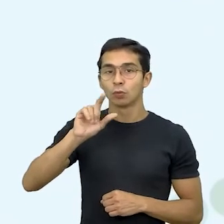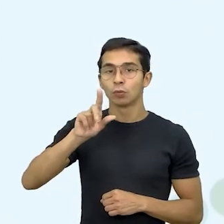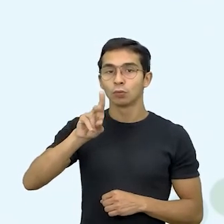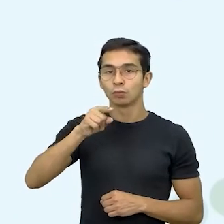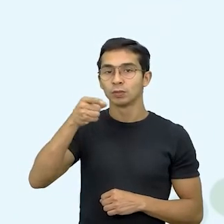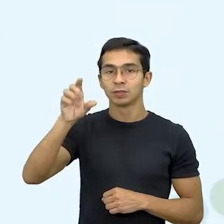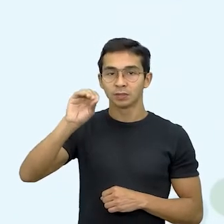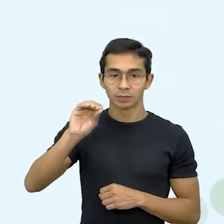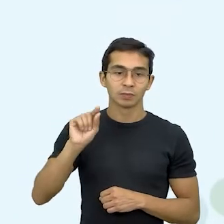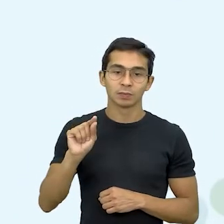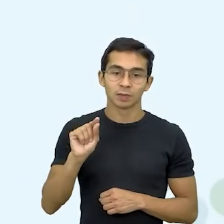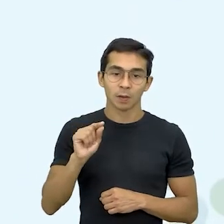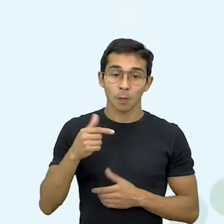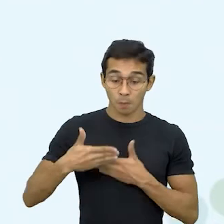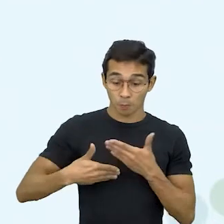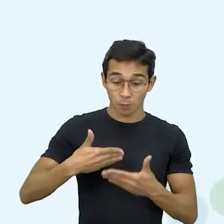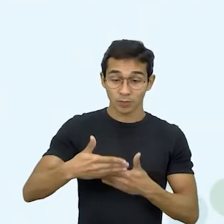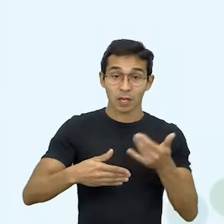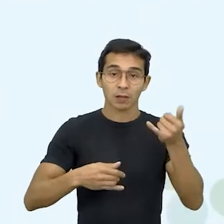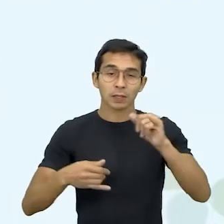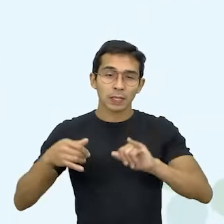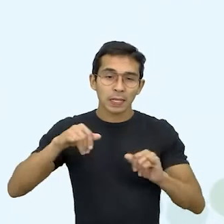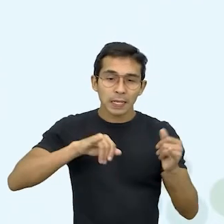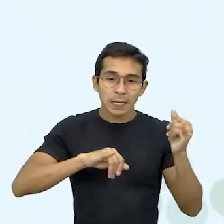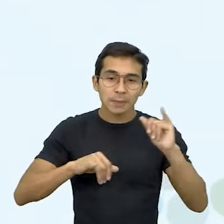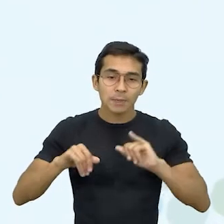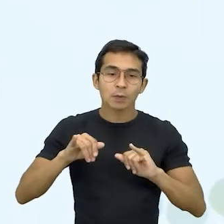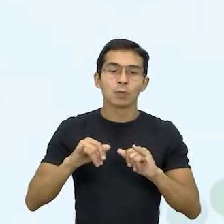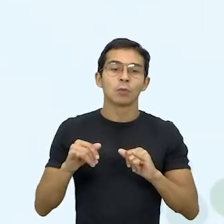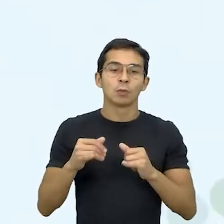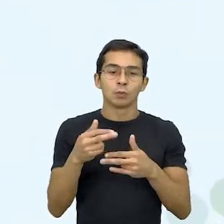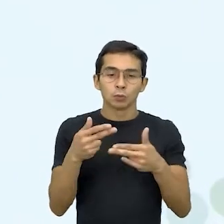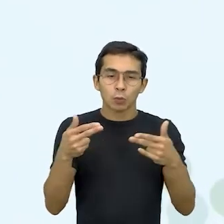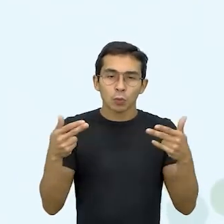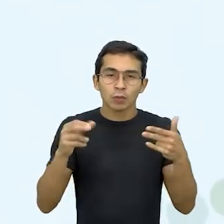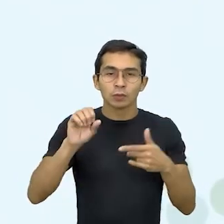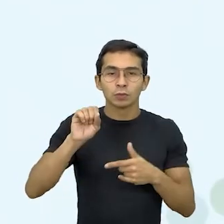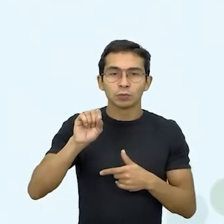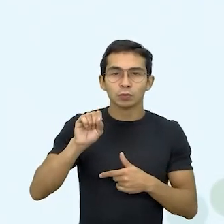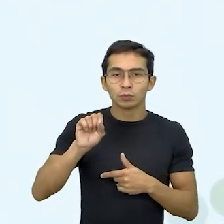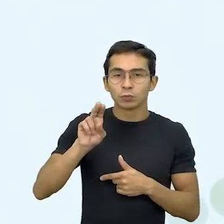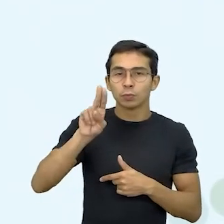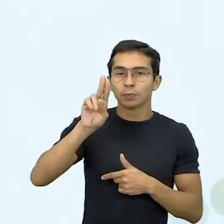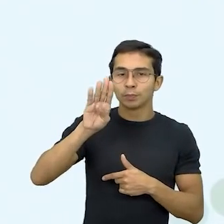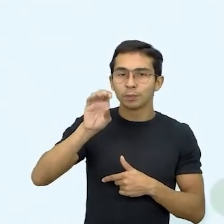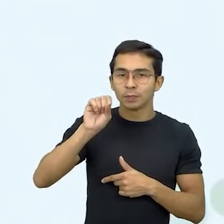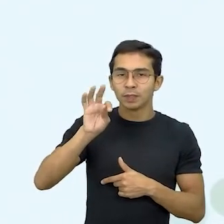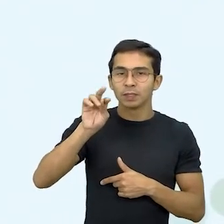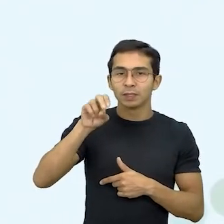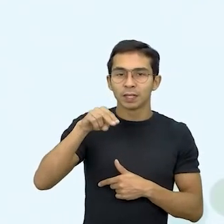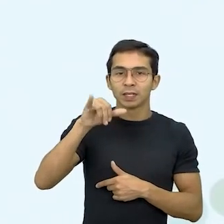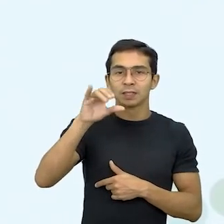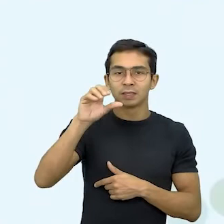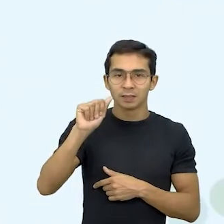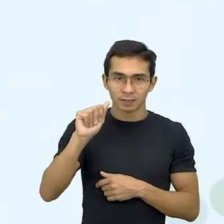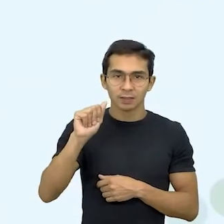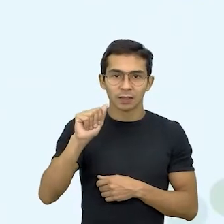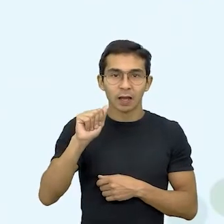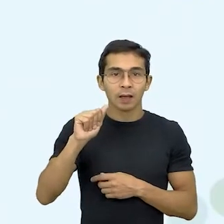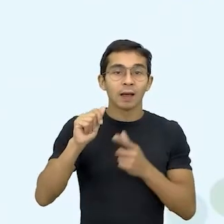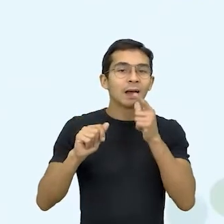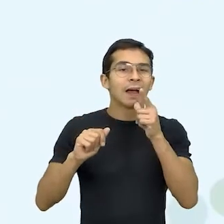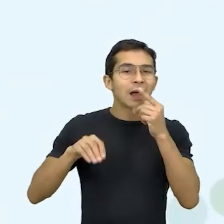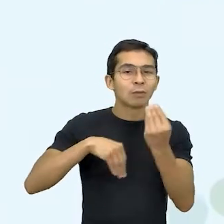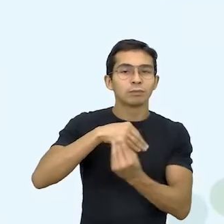substâncias iônicas e outras que também possuem natureza polar na água. Então, o que nós podemos falar